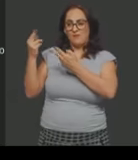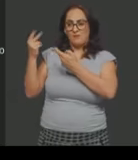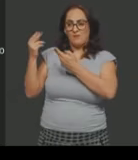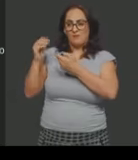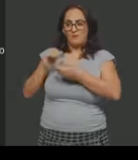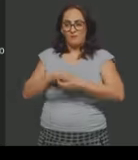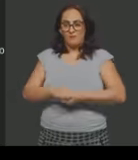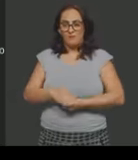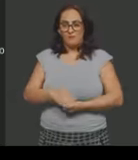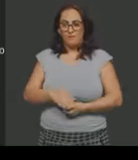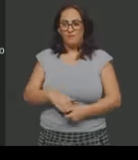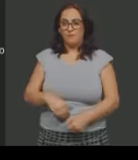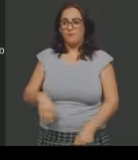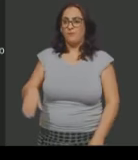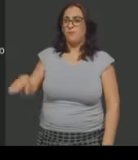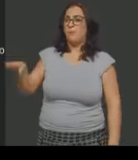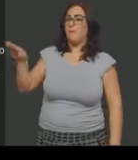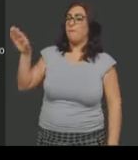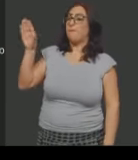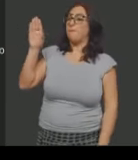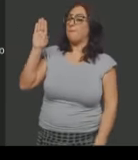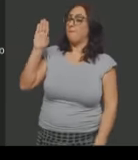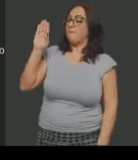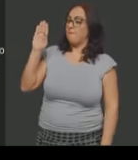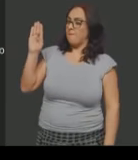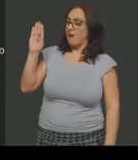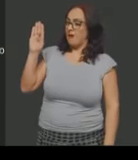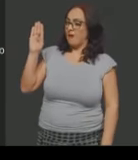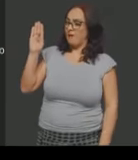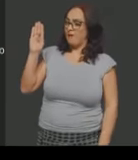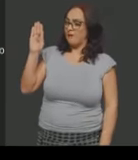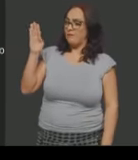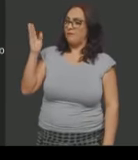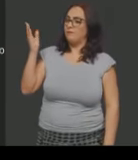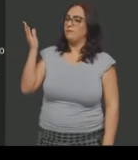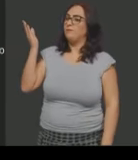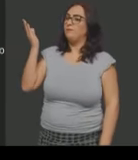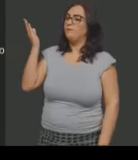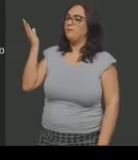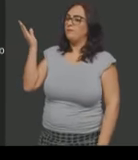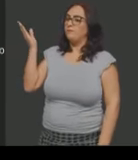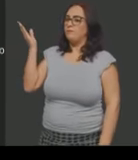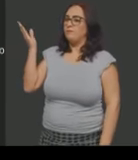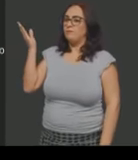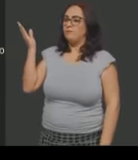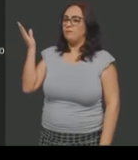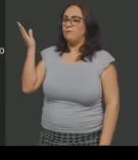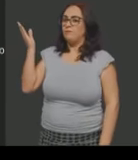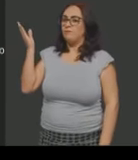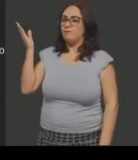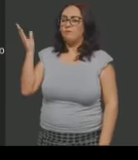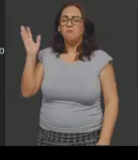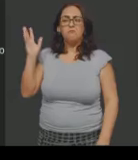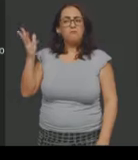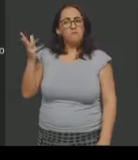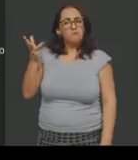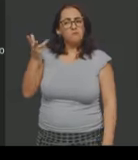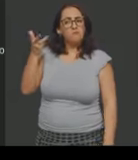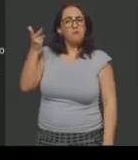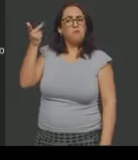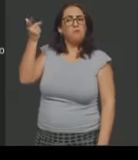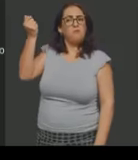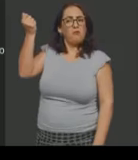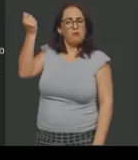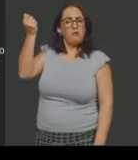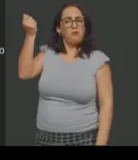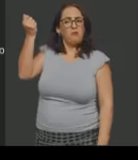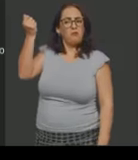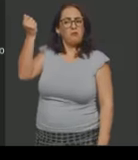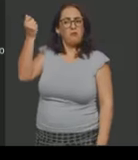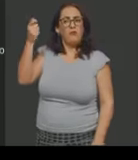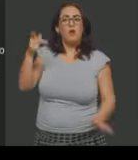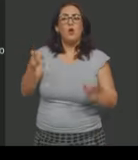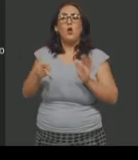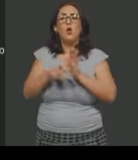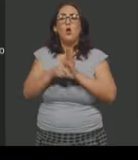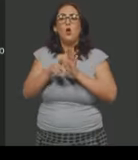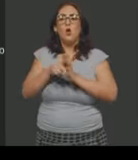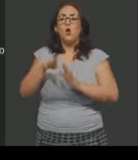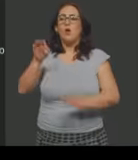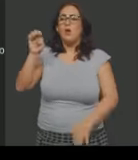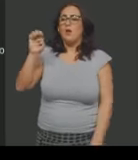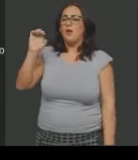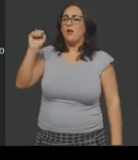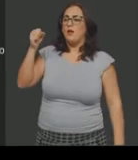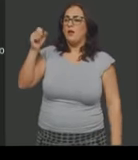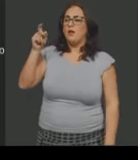esporângios agrupados formando os soros. Perfeitamente. Os esporângios,